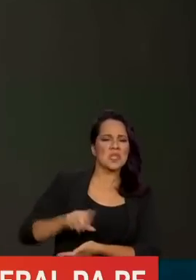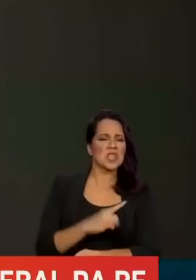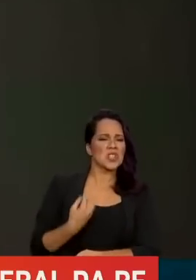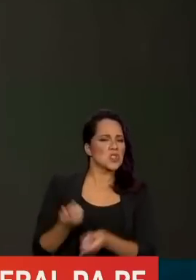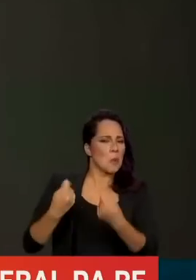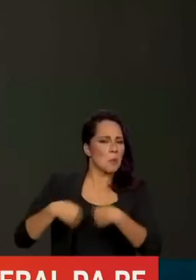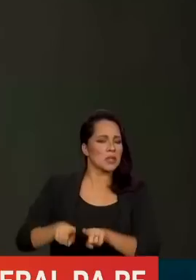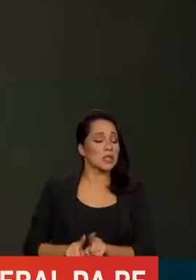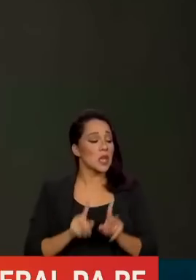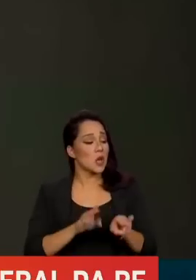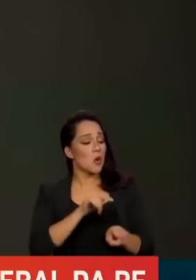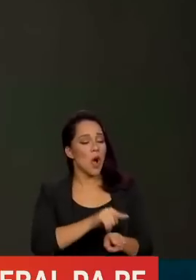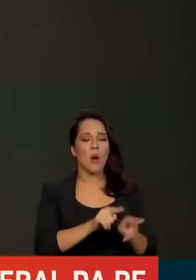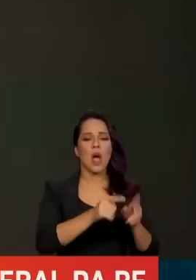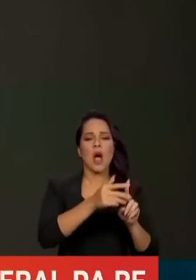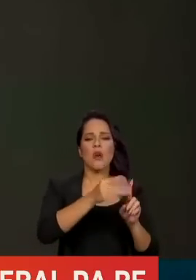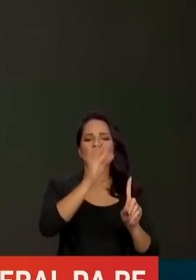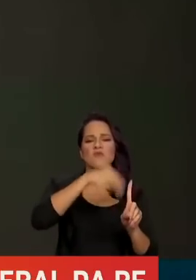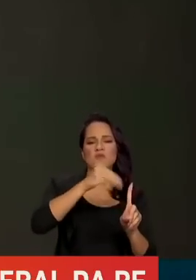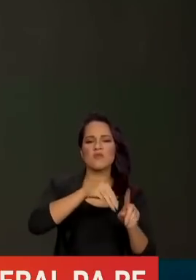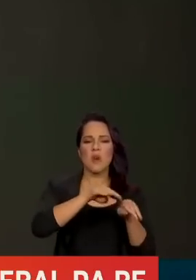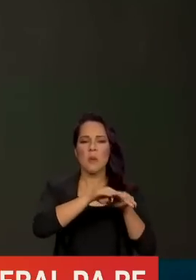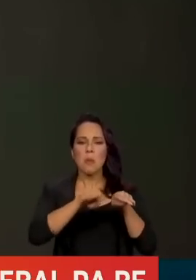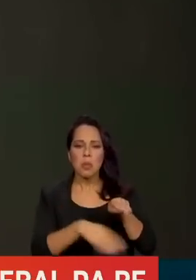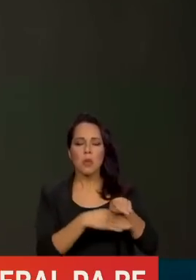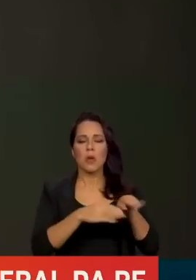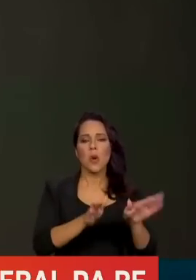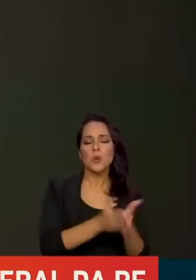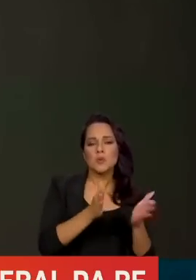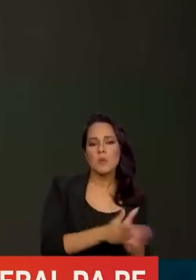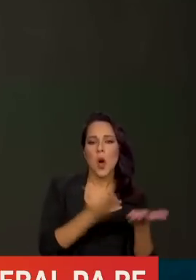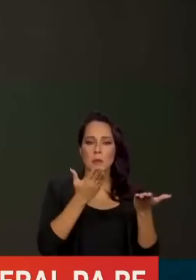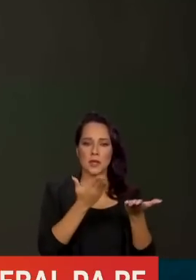tanto quanto os 10 válidos os invisibilidade